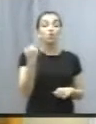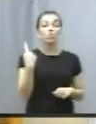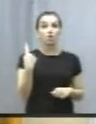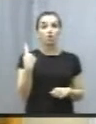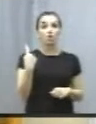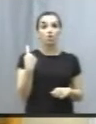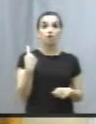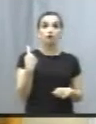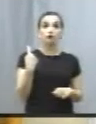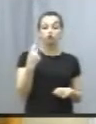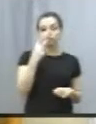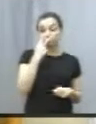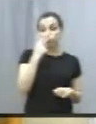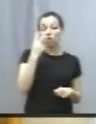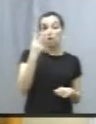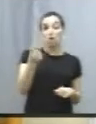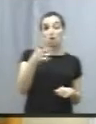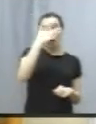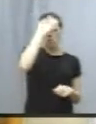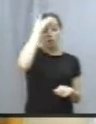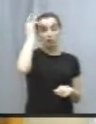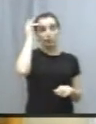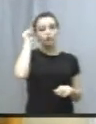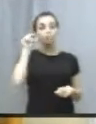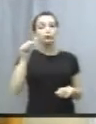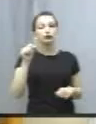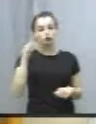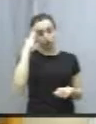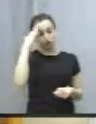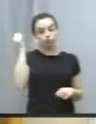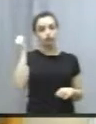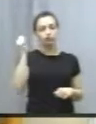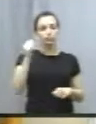basta olhar que as pessoas saberão quem o são.